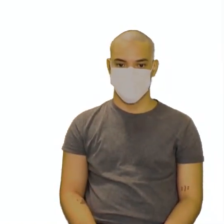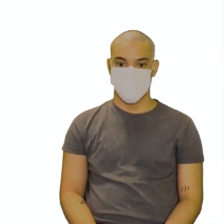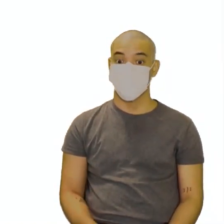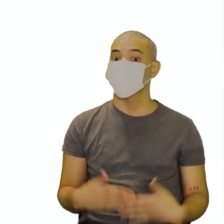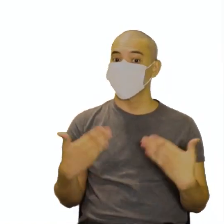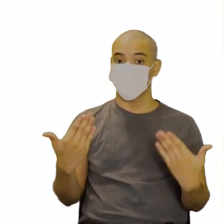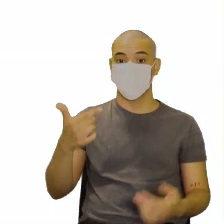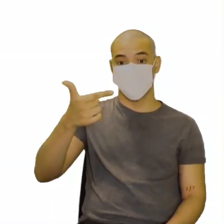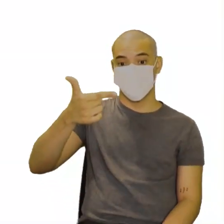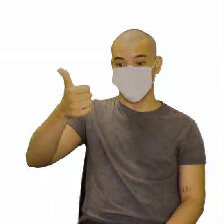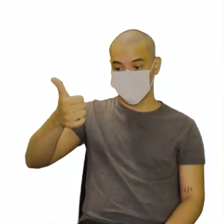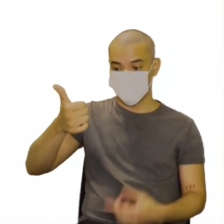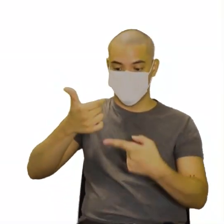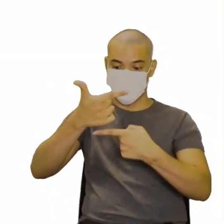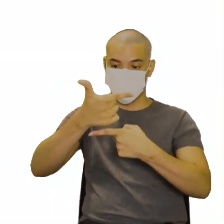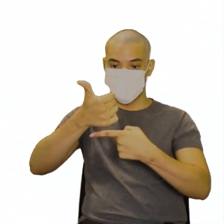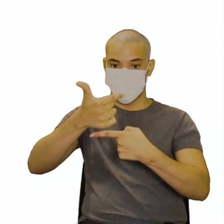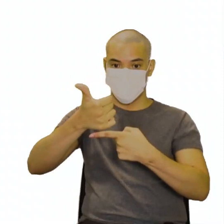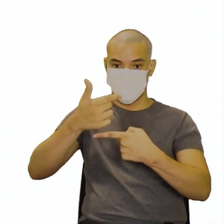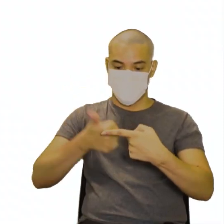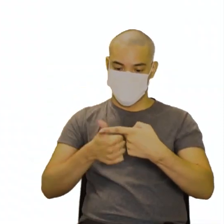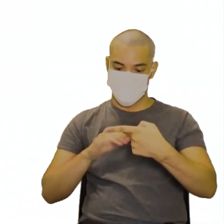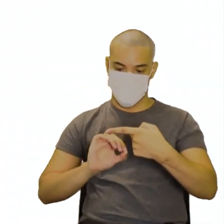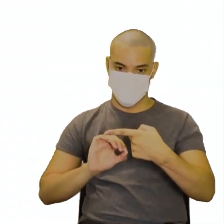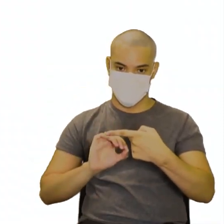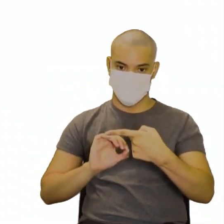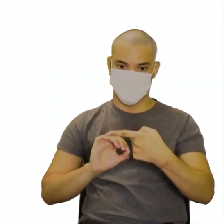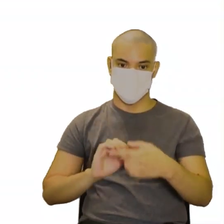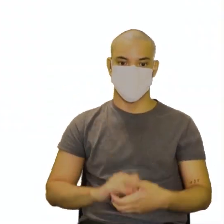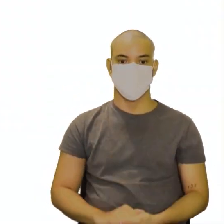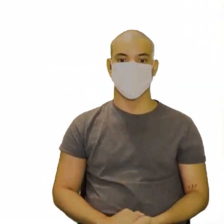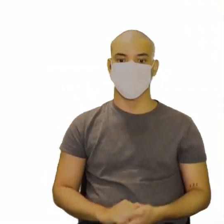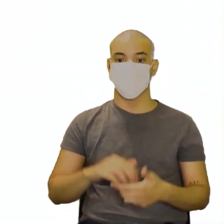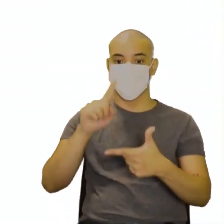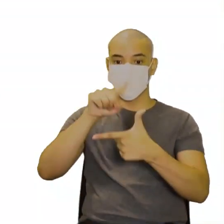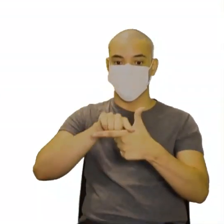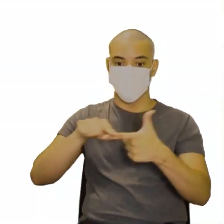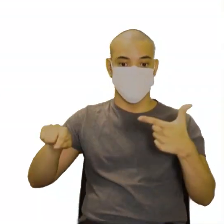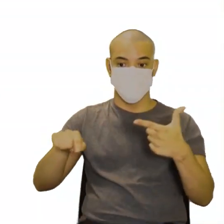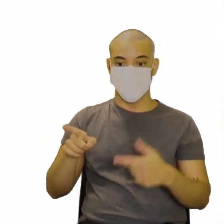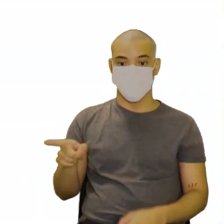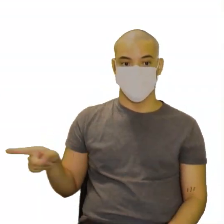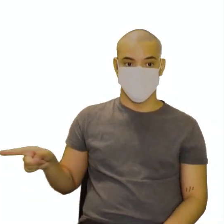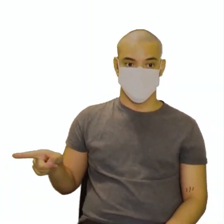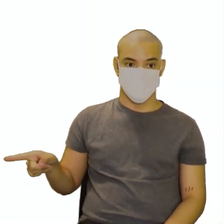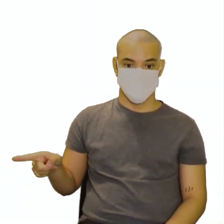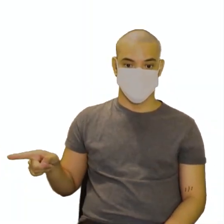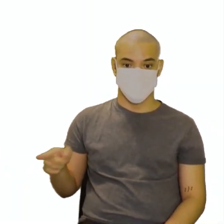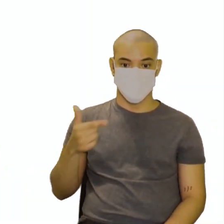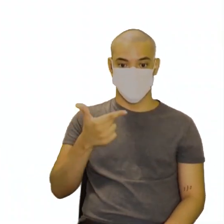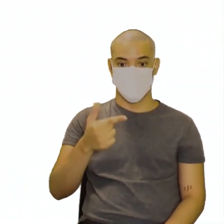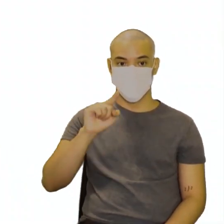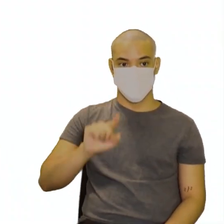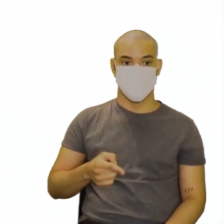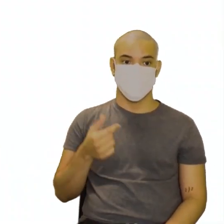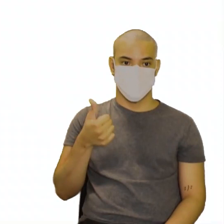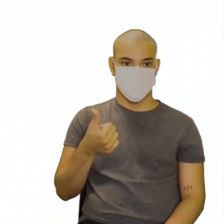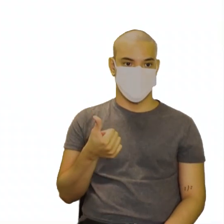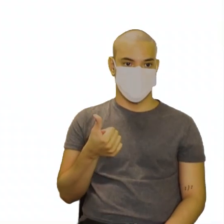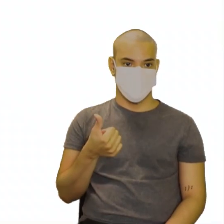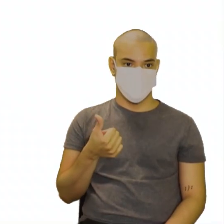ó, 21 sobre 10. Divide isso daí. Opa, quanto é que deu, pessoal?